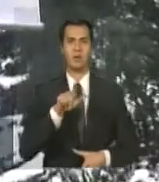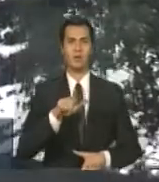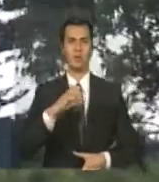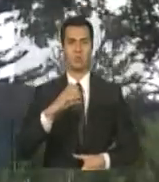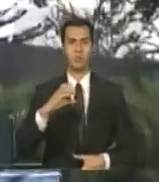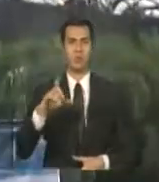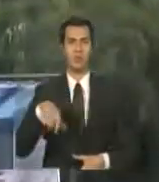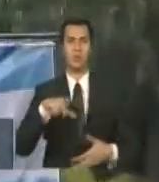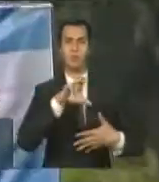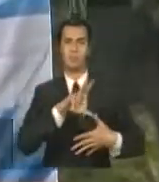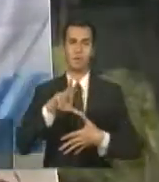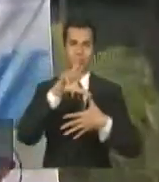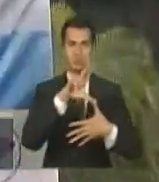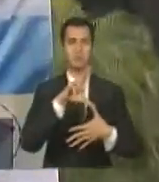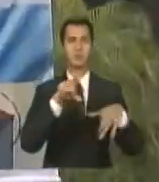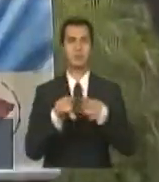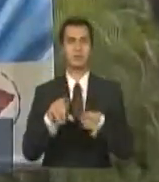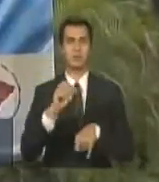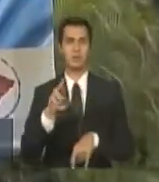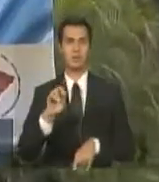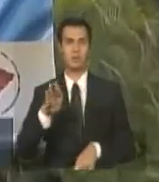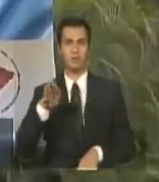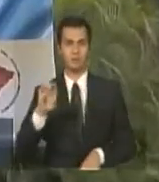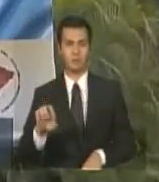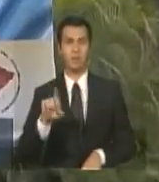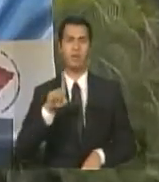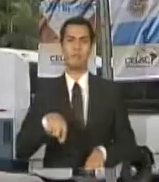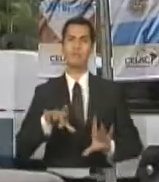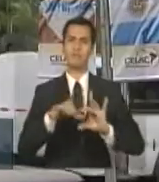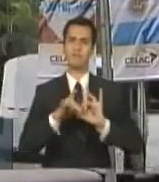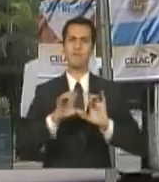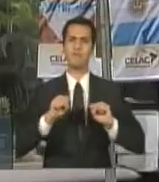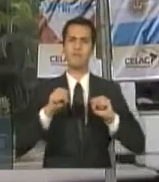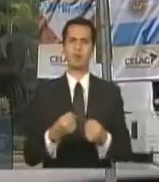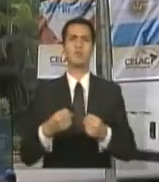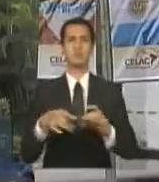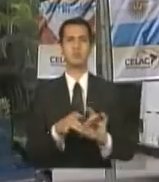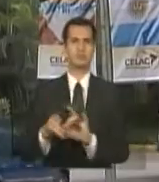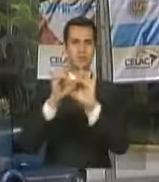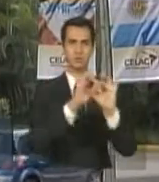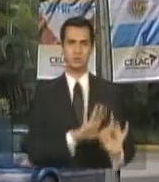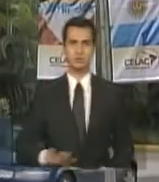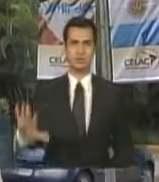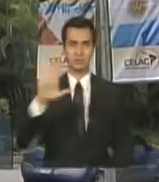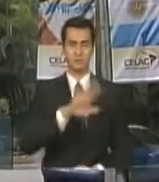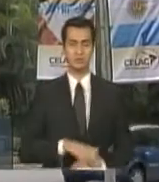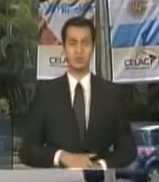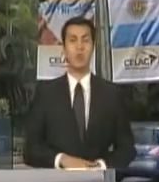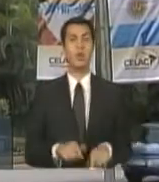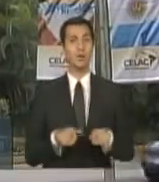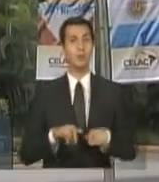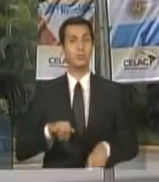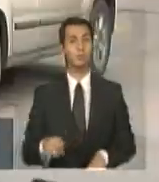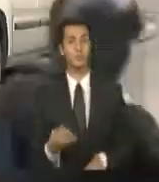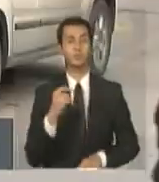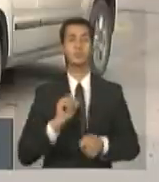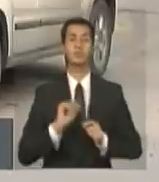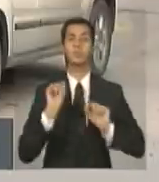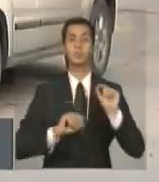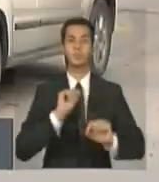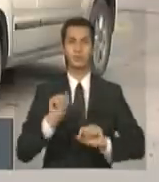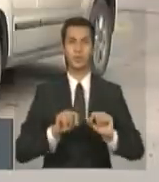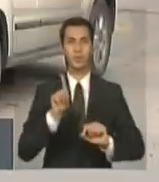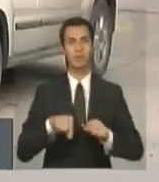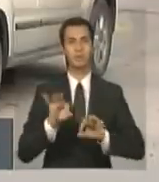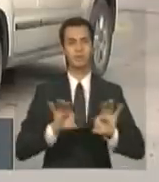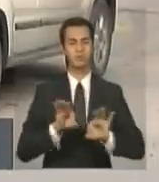um encontro para o fortalecimento da integração regional. E nessa oportunidade vai ser concluído o processo